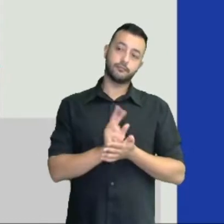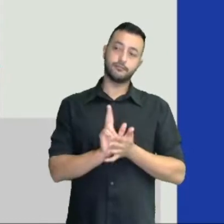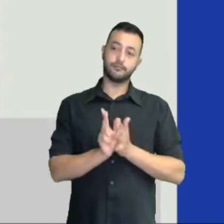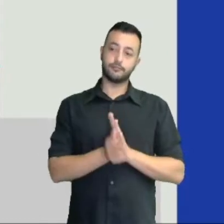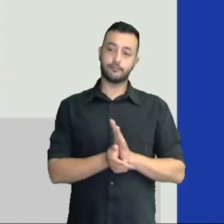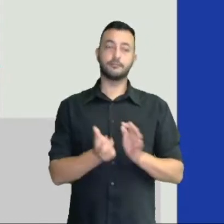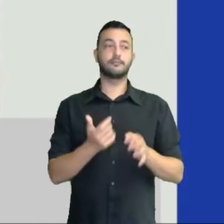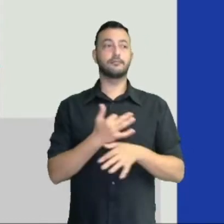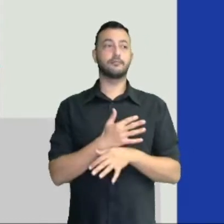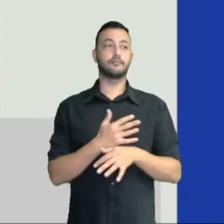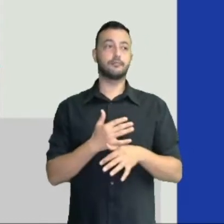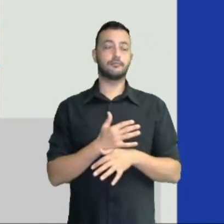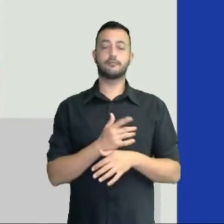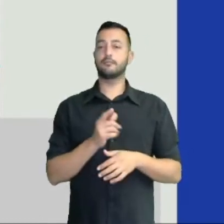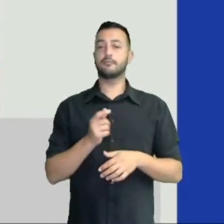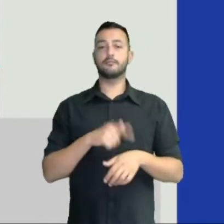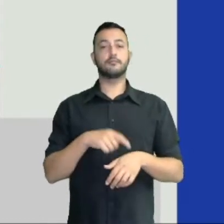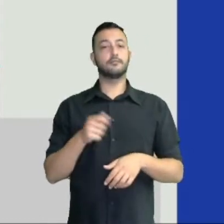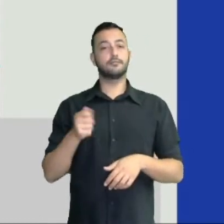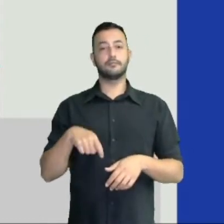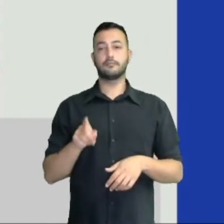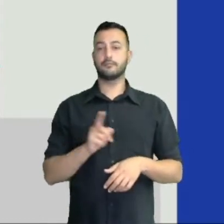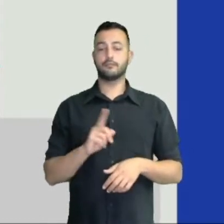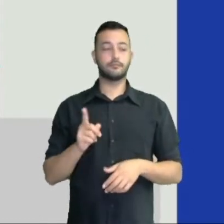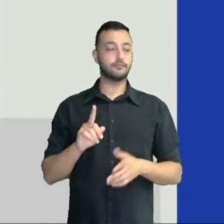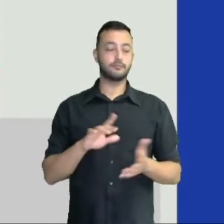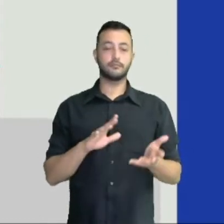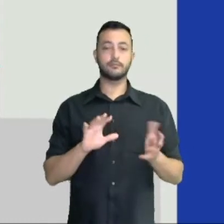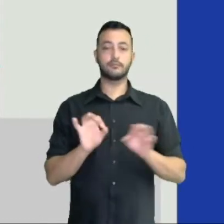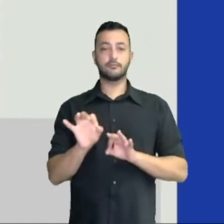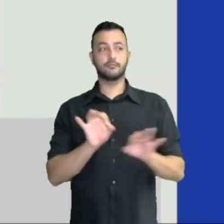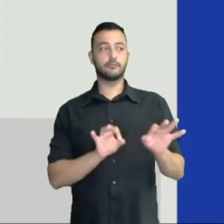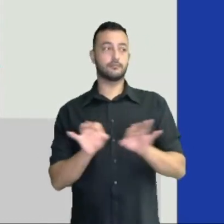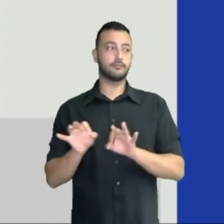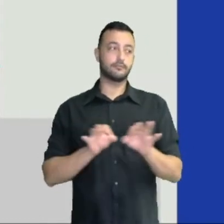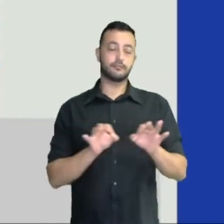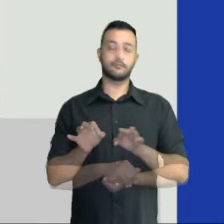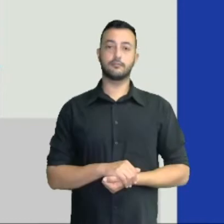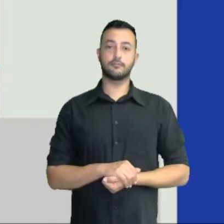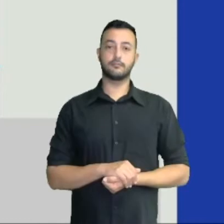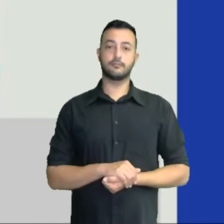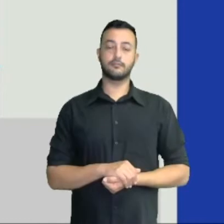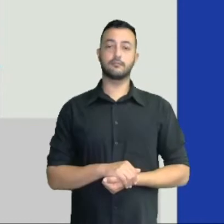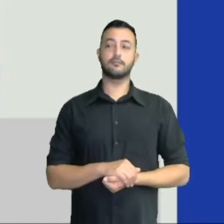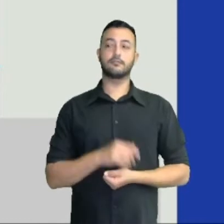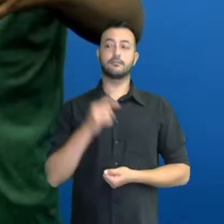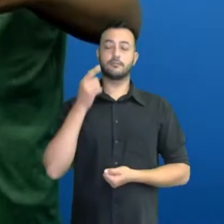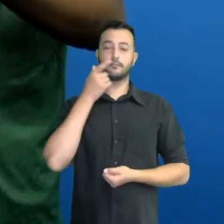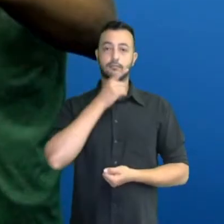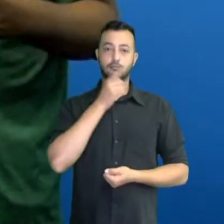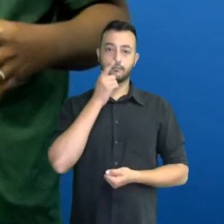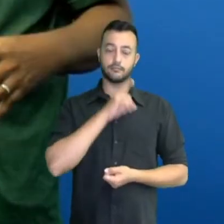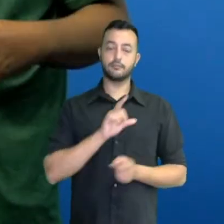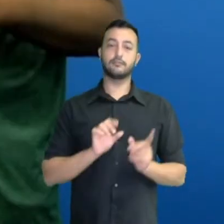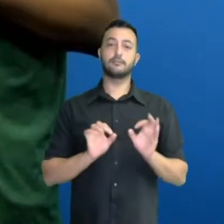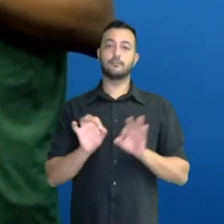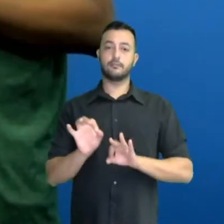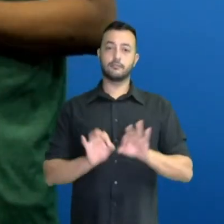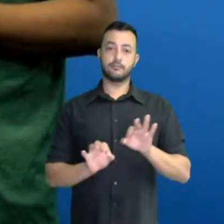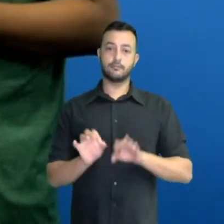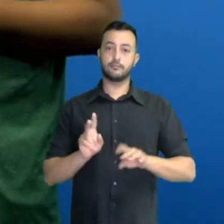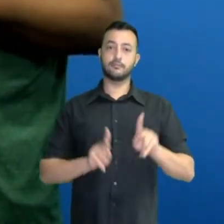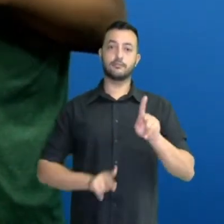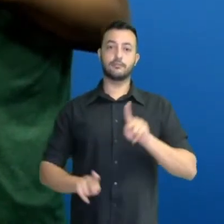as cidades elas não tiveram tempo de se desenvolver e de se organizar para conseguir organizar a população